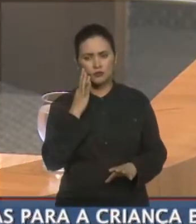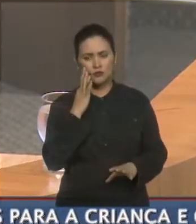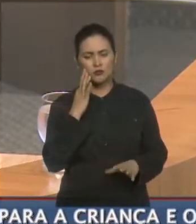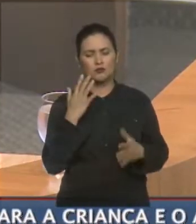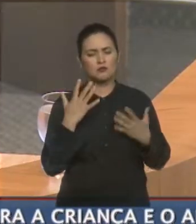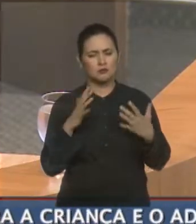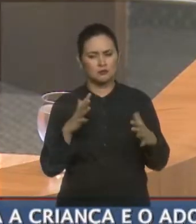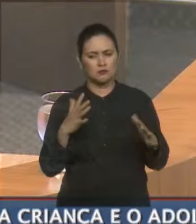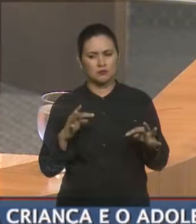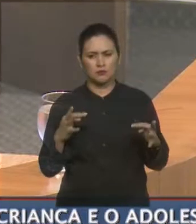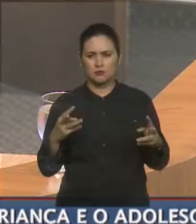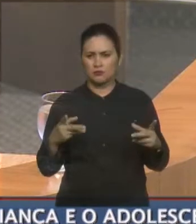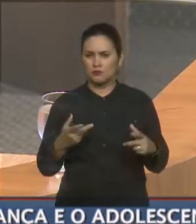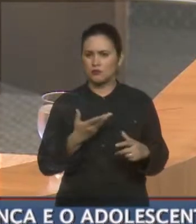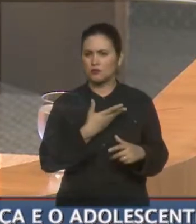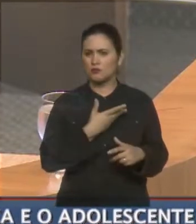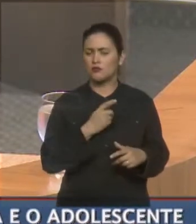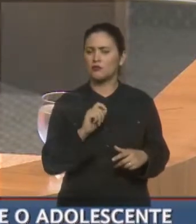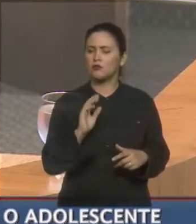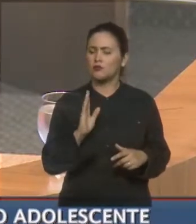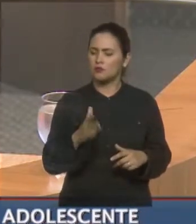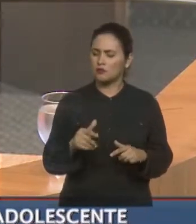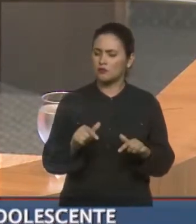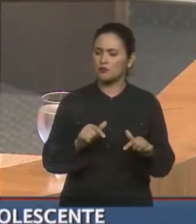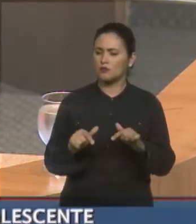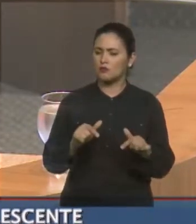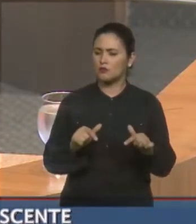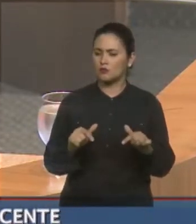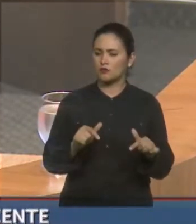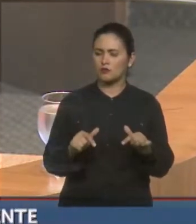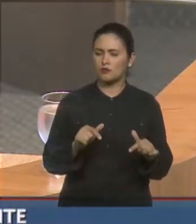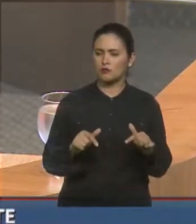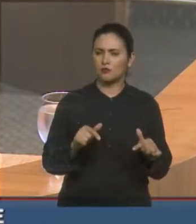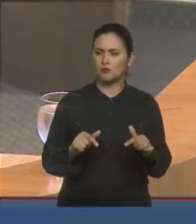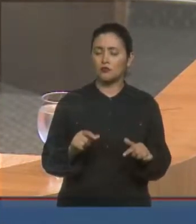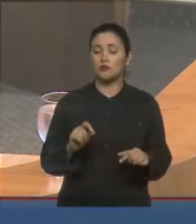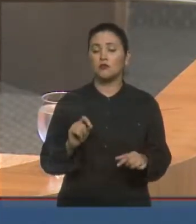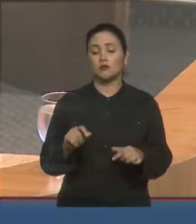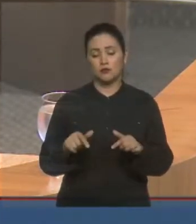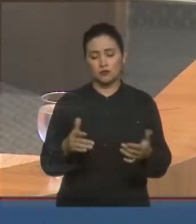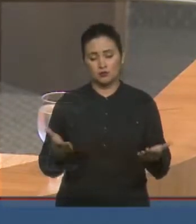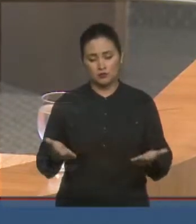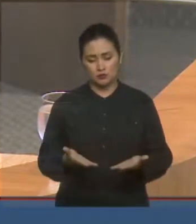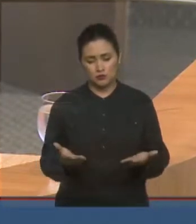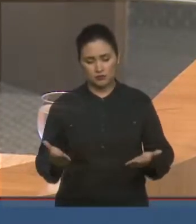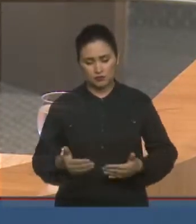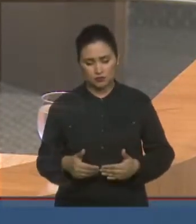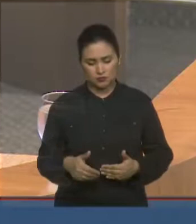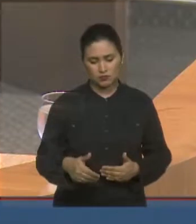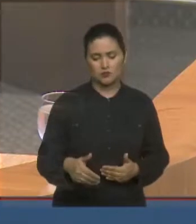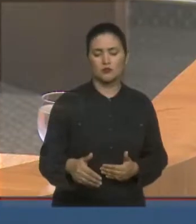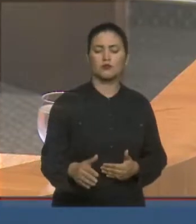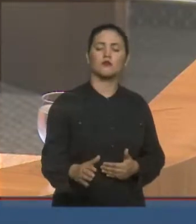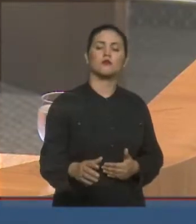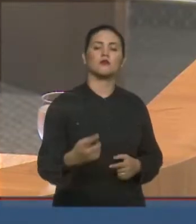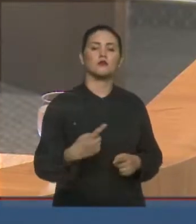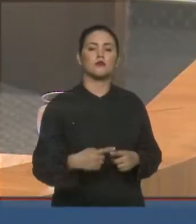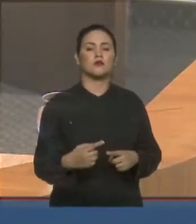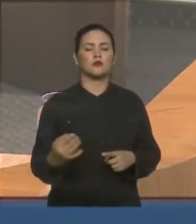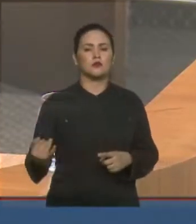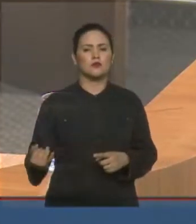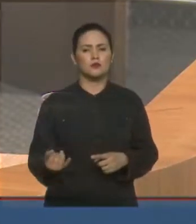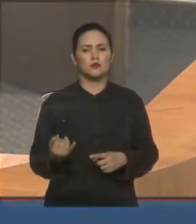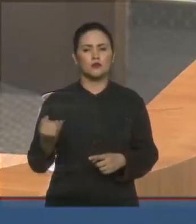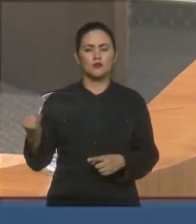os colegas que já atuaram e que atuam atualmente no Centro de Perícias Oficiais, pelo relevante papel que cumpre no estado do